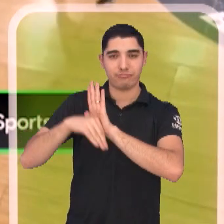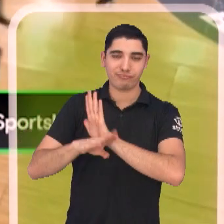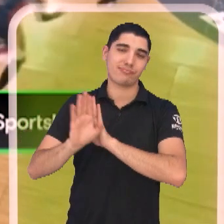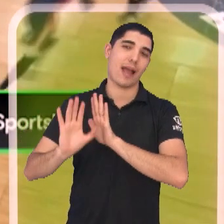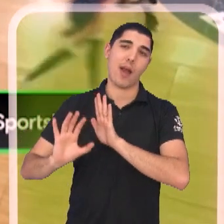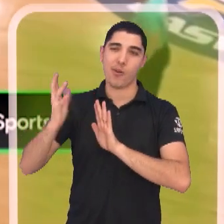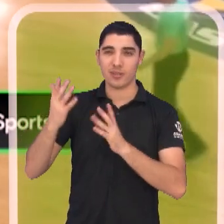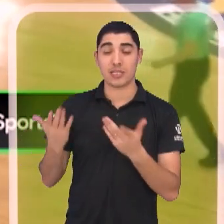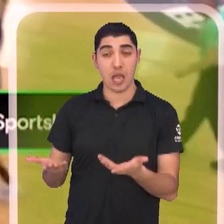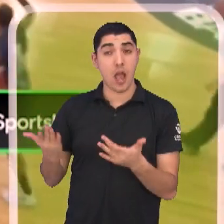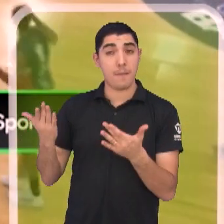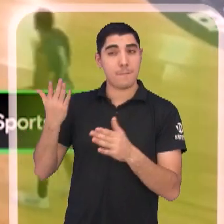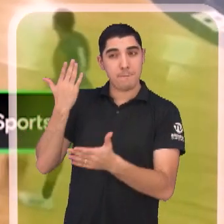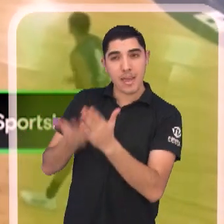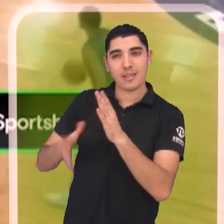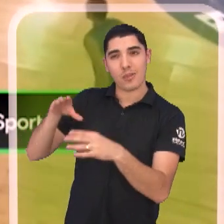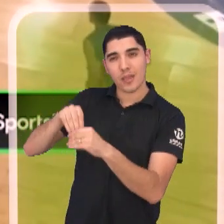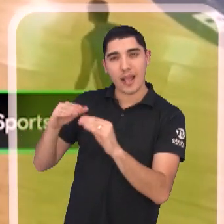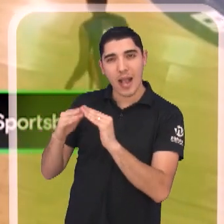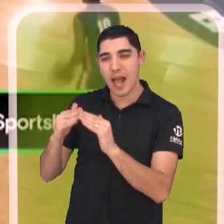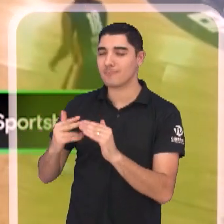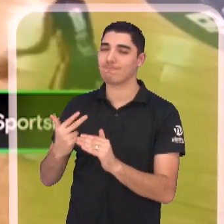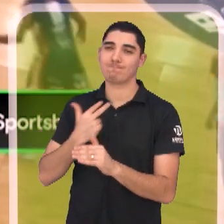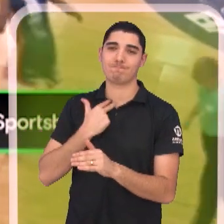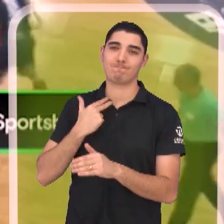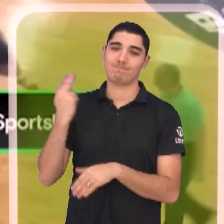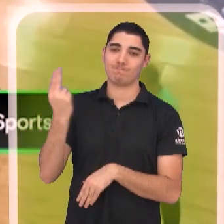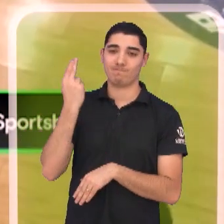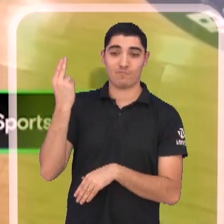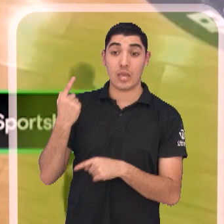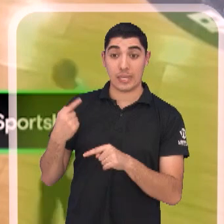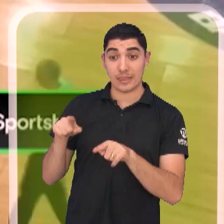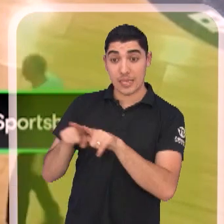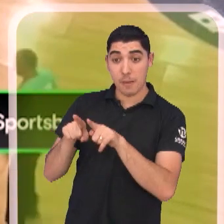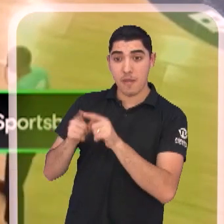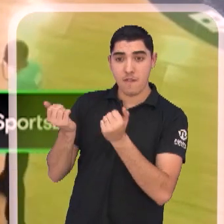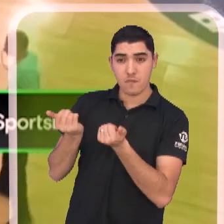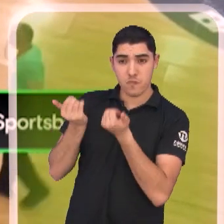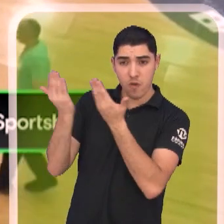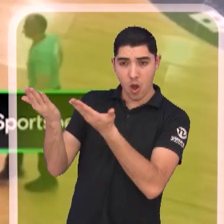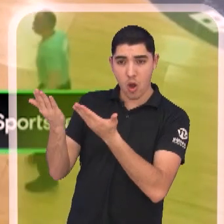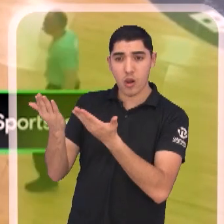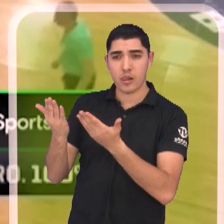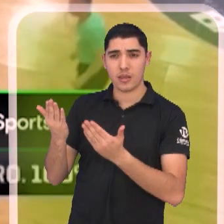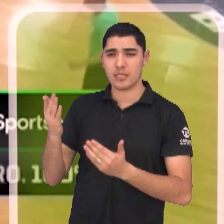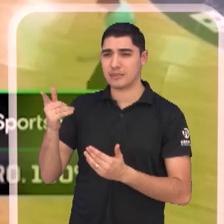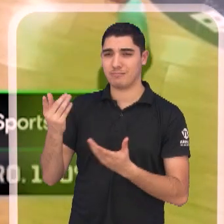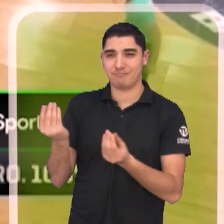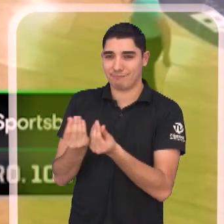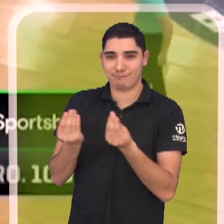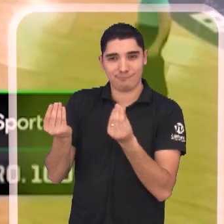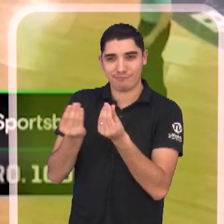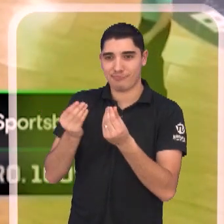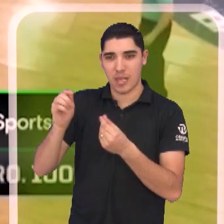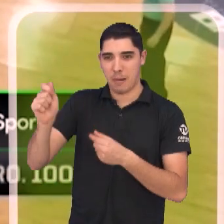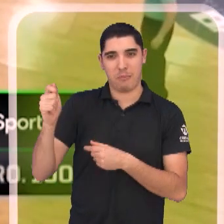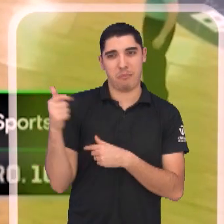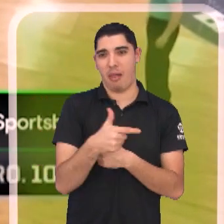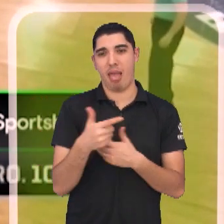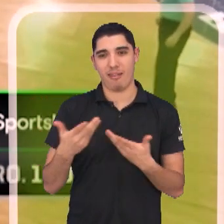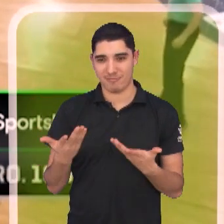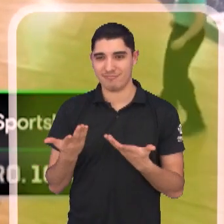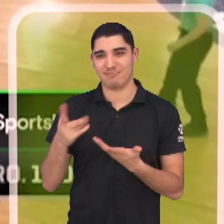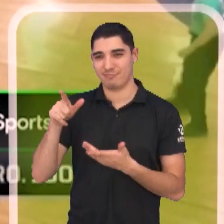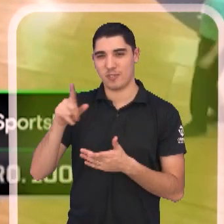em casa que não poderia ter aí teve essa goleada ou tabelada não basquete foi